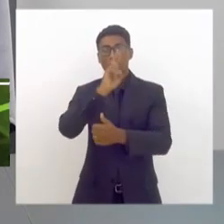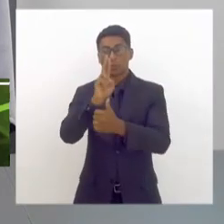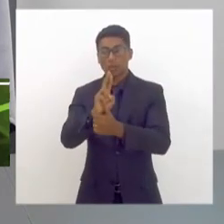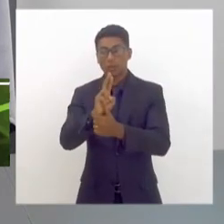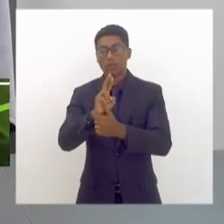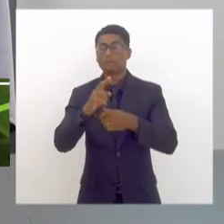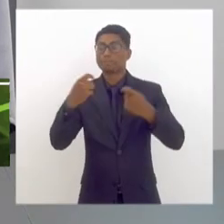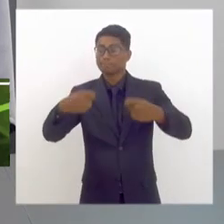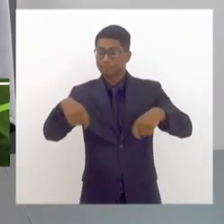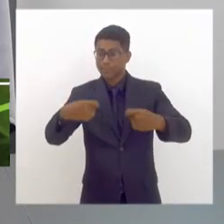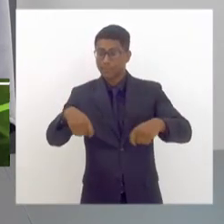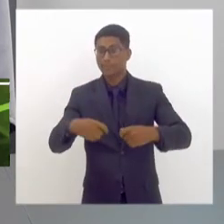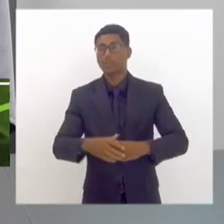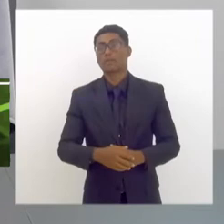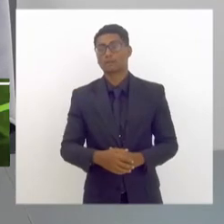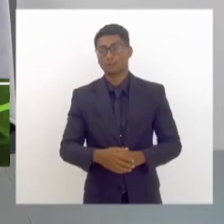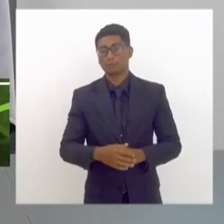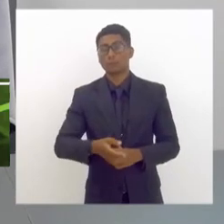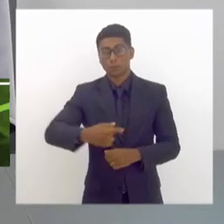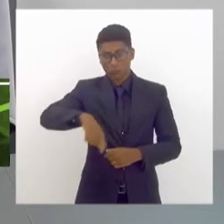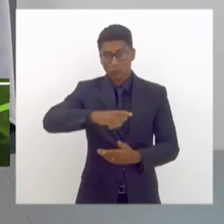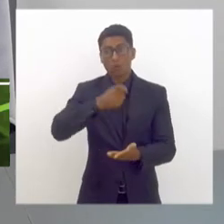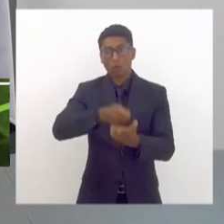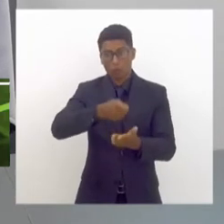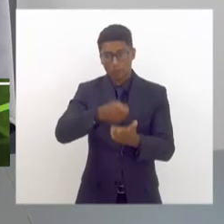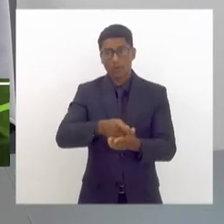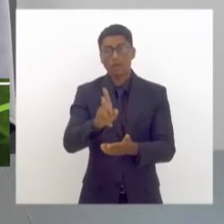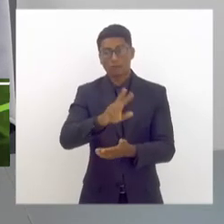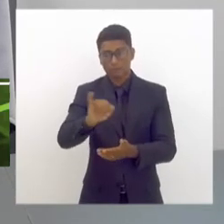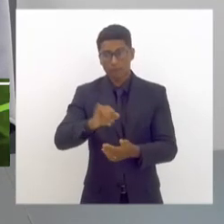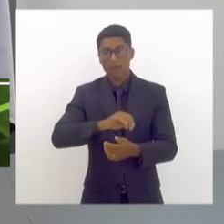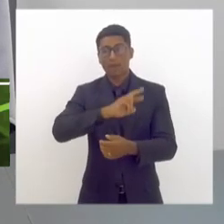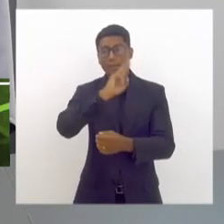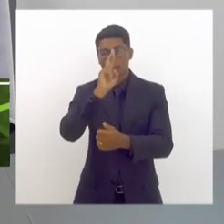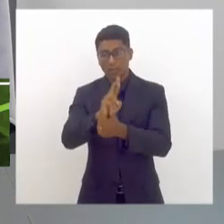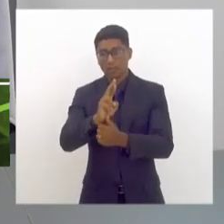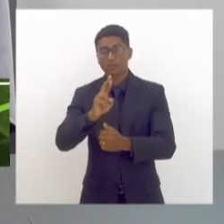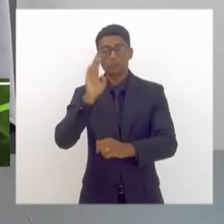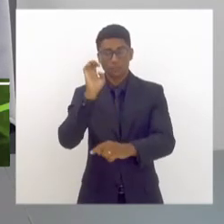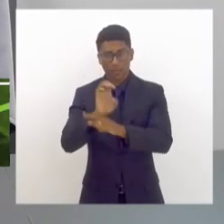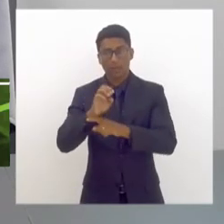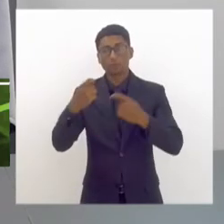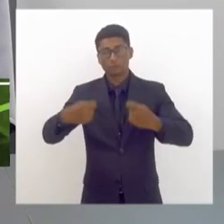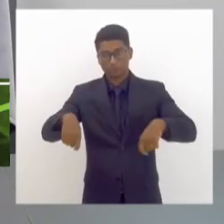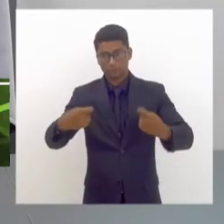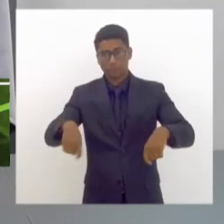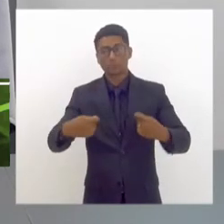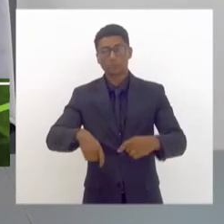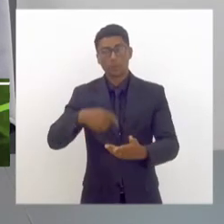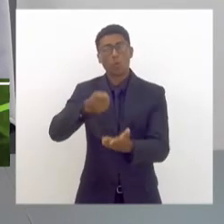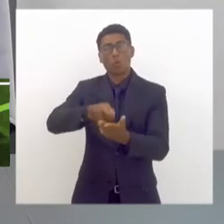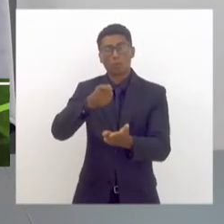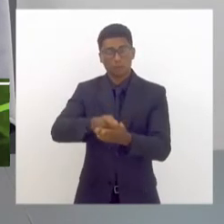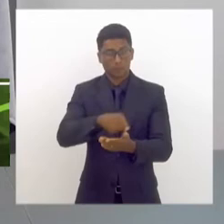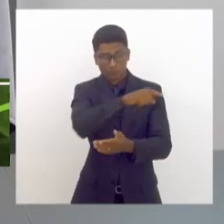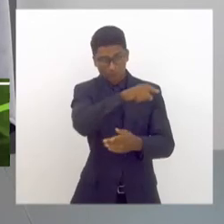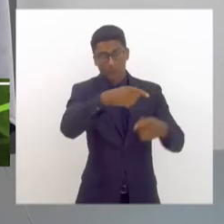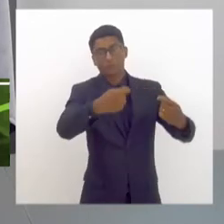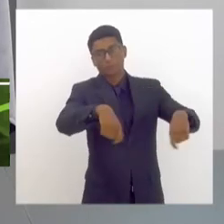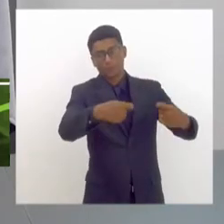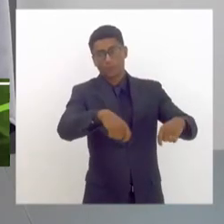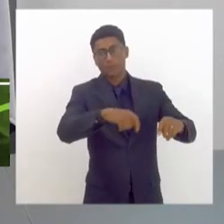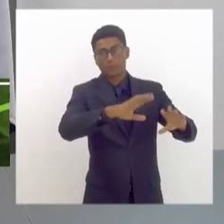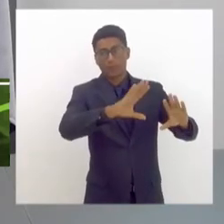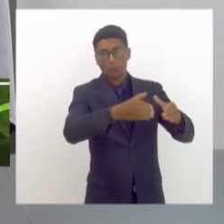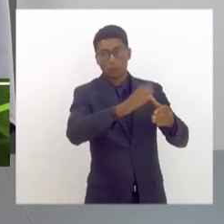referência. Nós vamos também cobrar isso da Procuradoria-Geral do Estado, porque vocês precisam ter essa